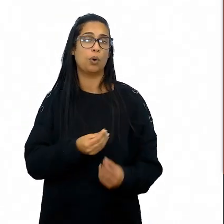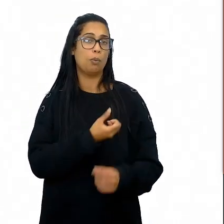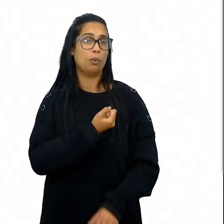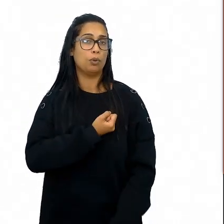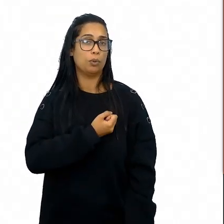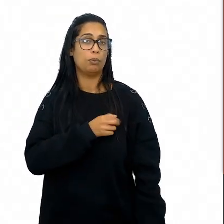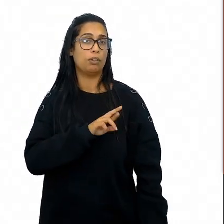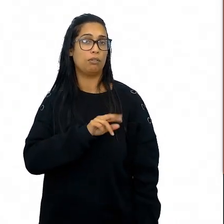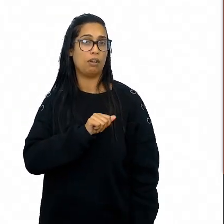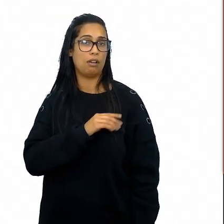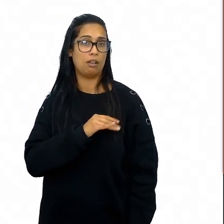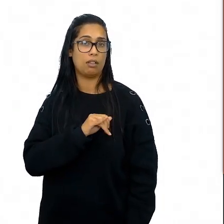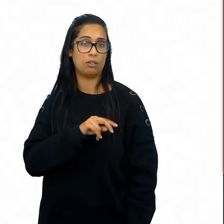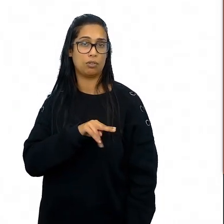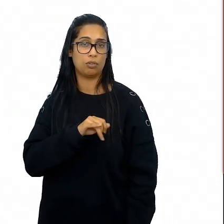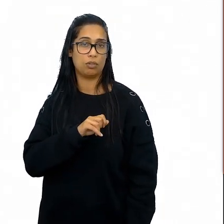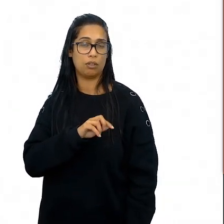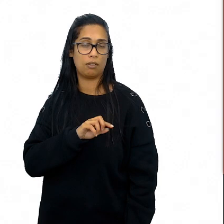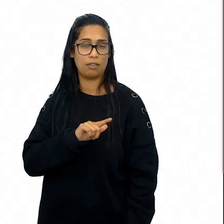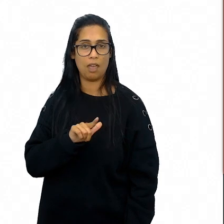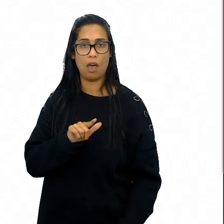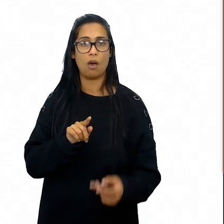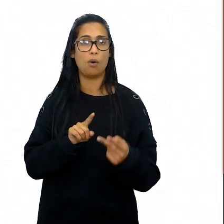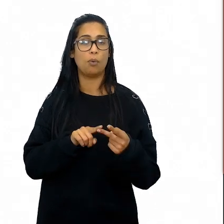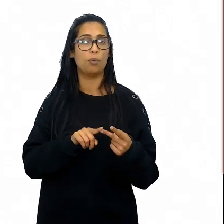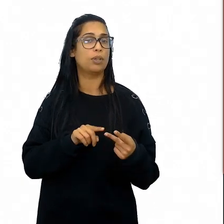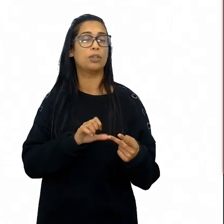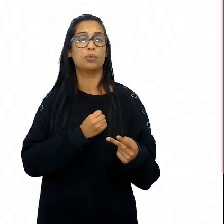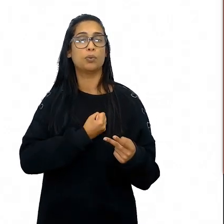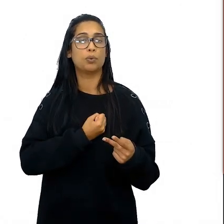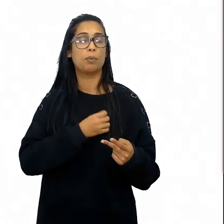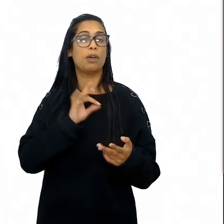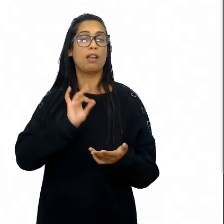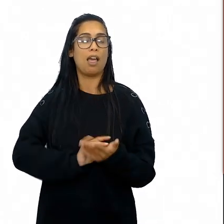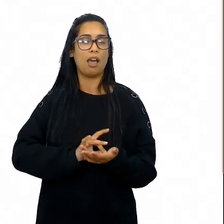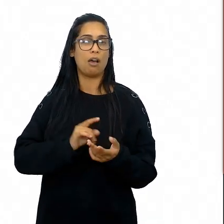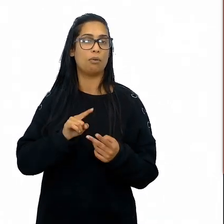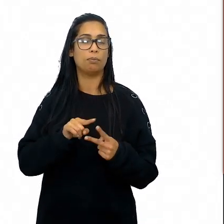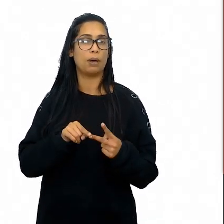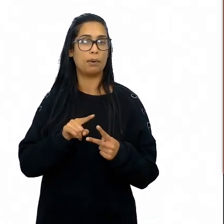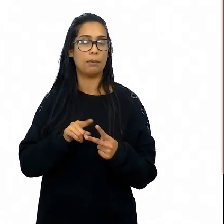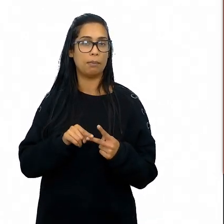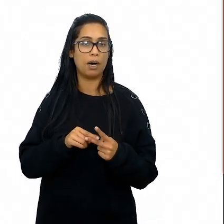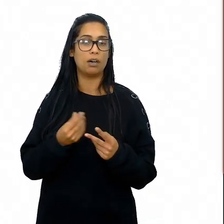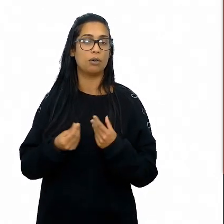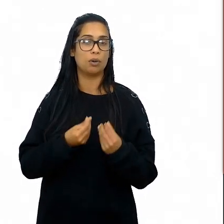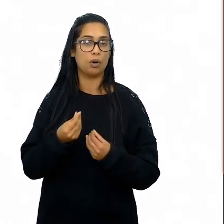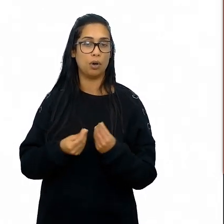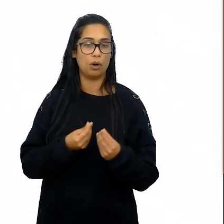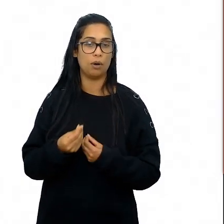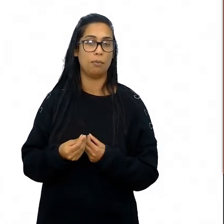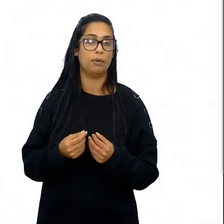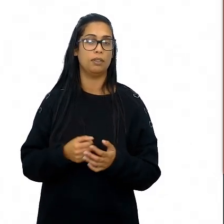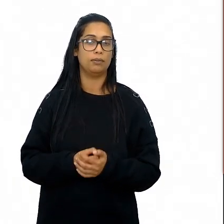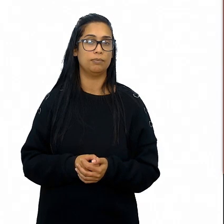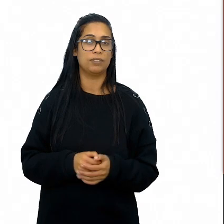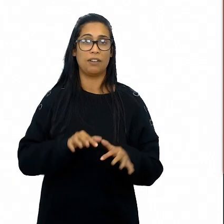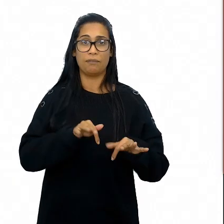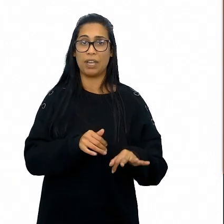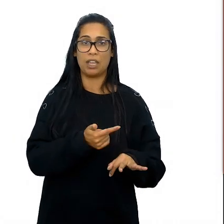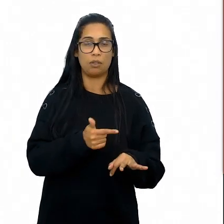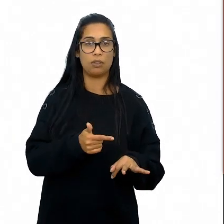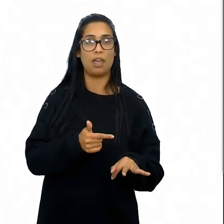como um número real cuja representação decimal é infinita e não periódica e a gente sabe aí